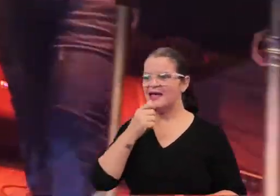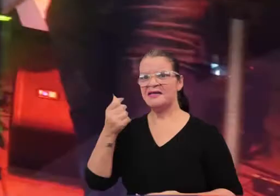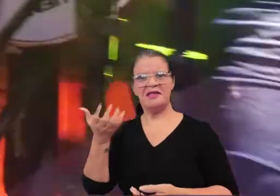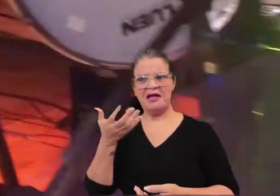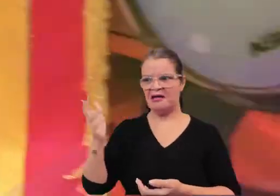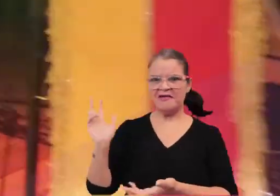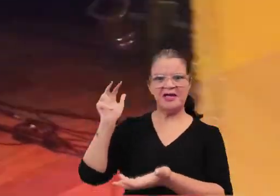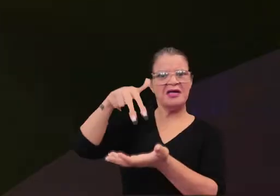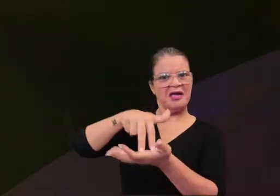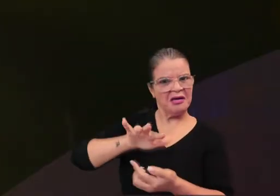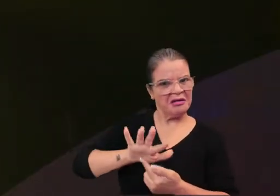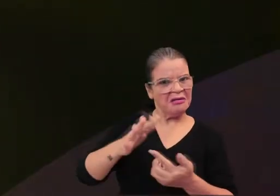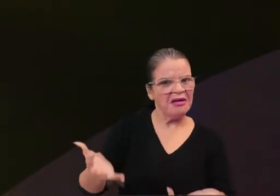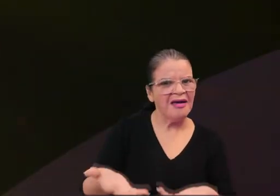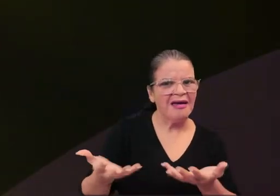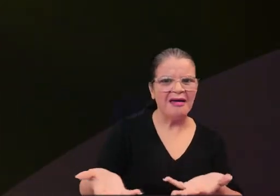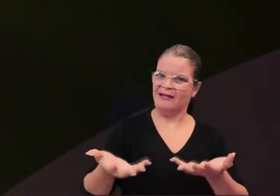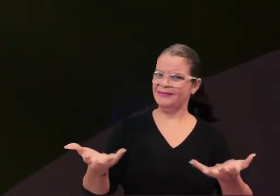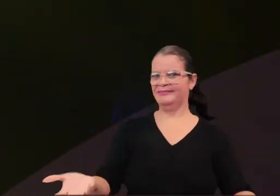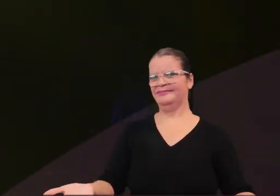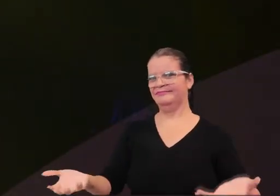promover. E ainda vem se